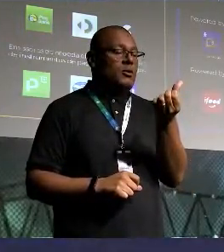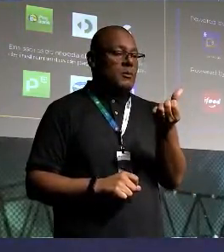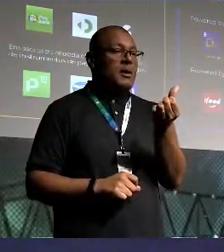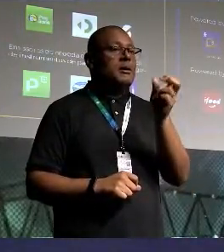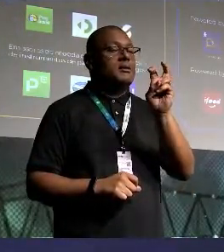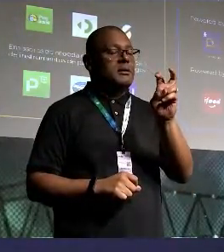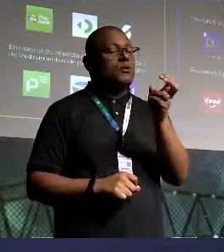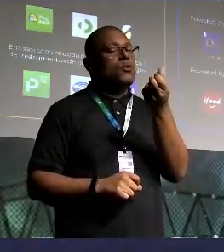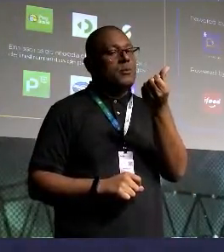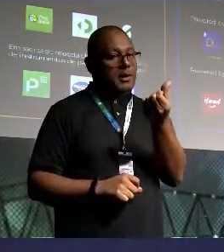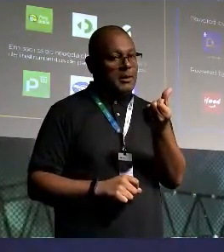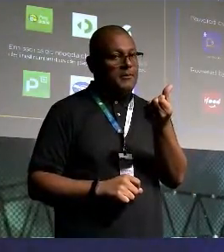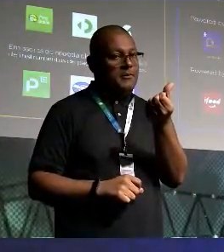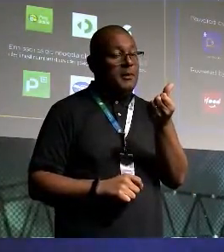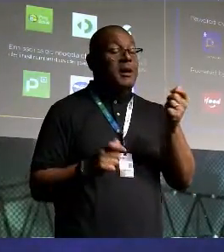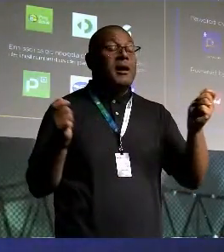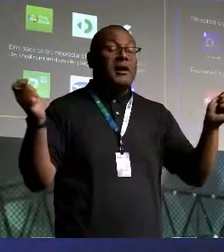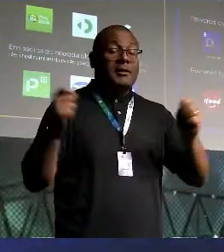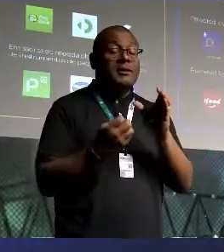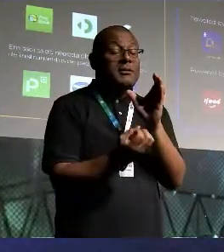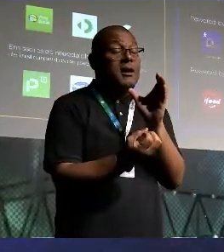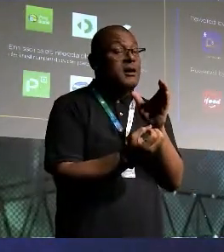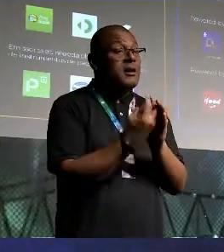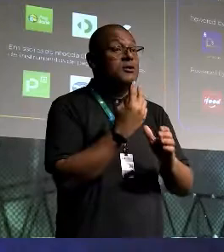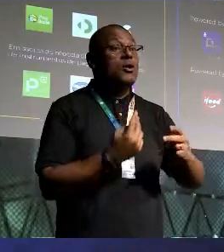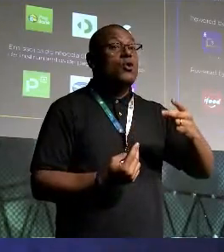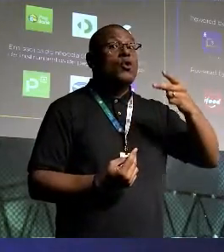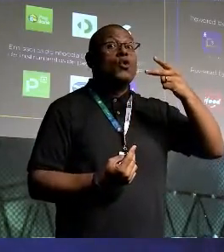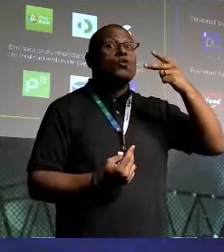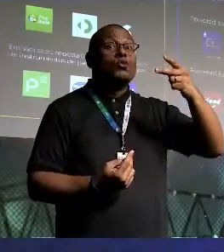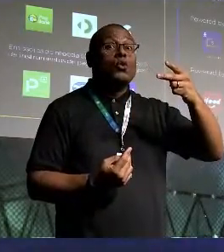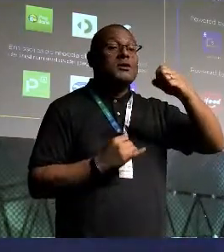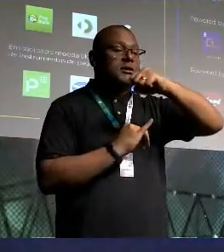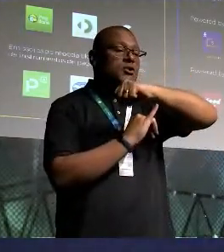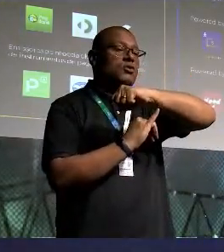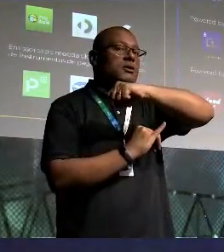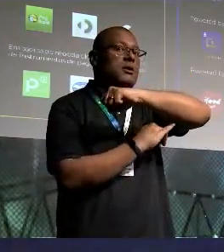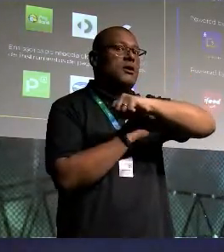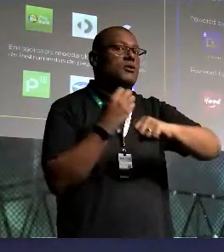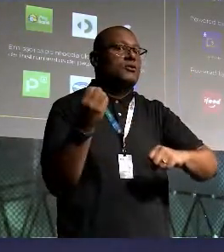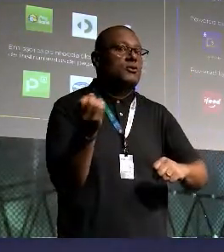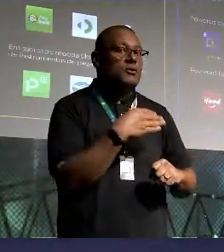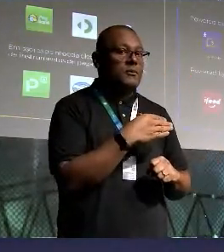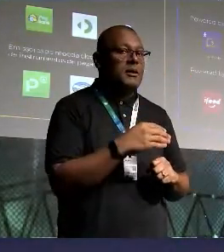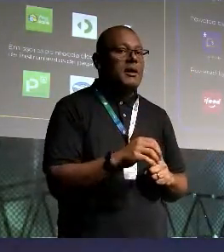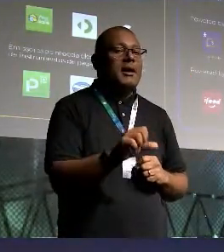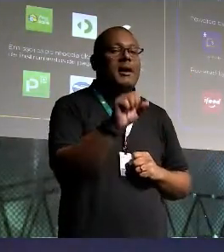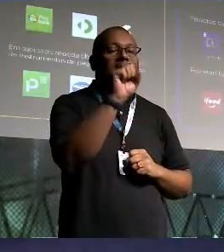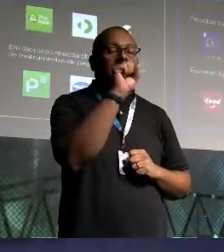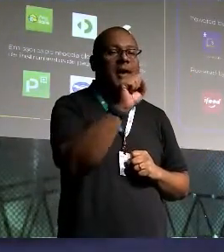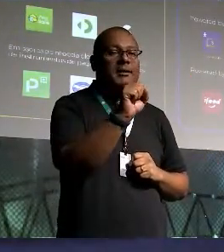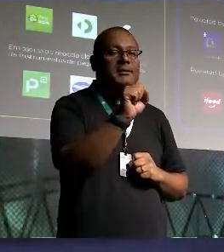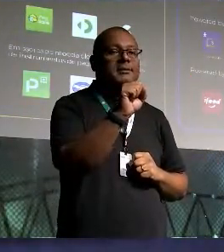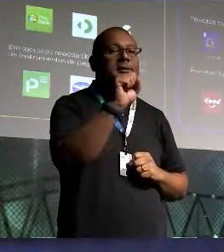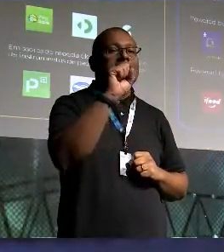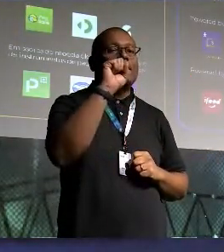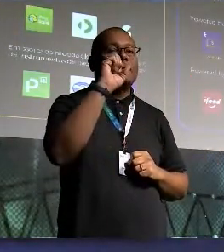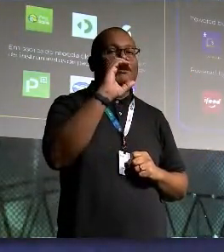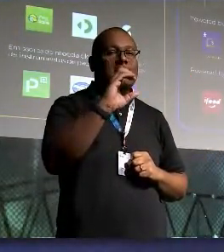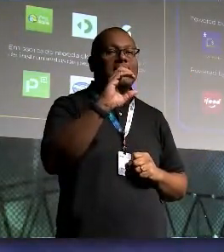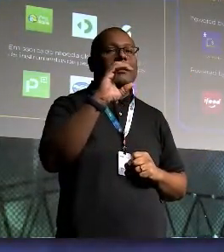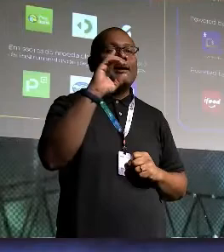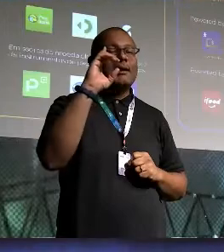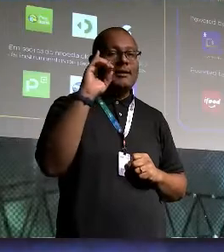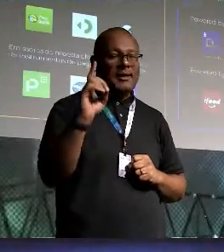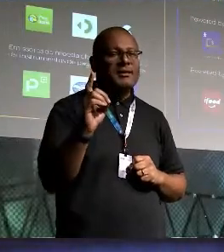4656, permitisse a criação de mais duas novas instituições, as SCDs e as SEPs.